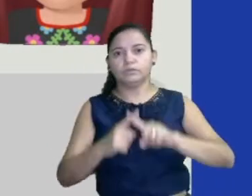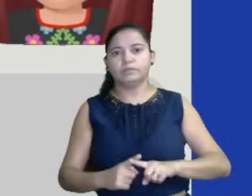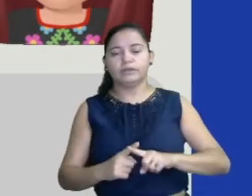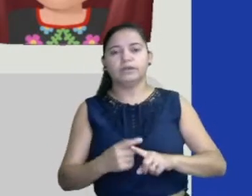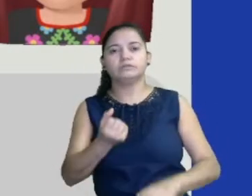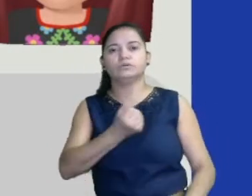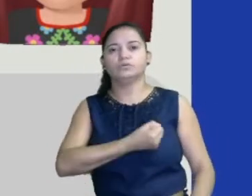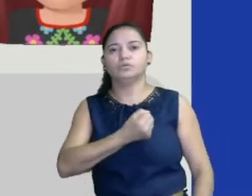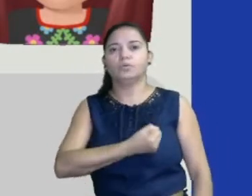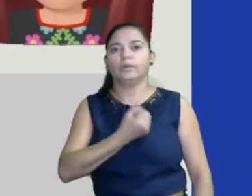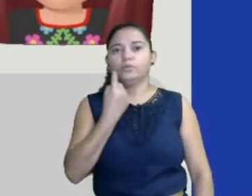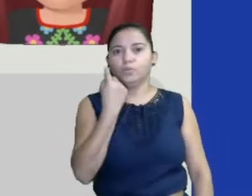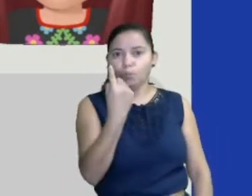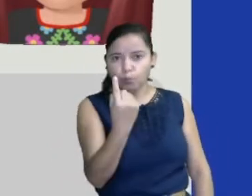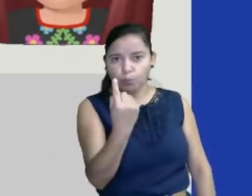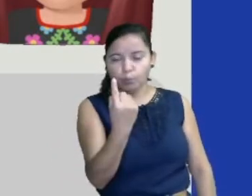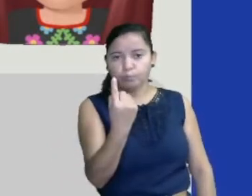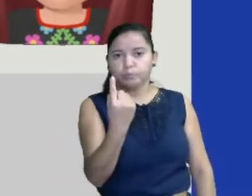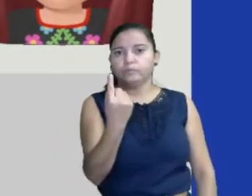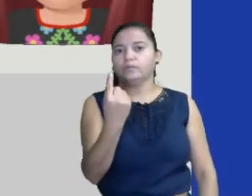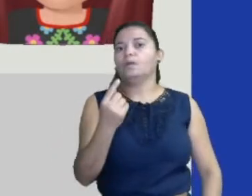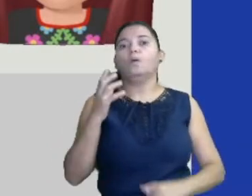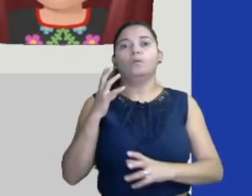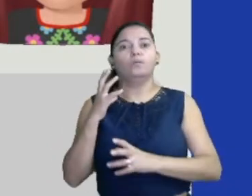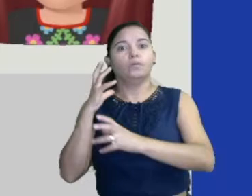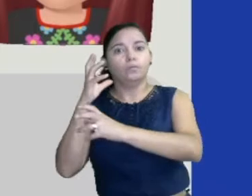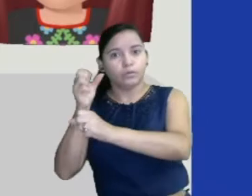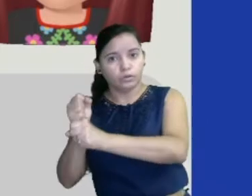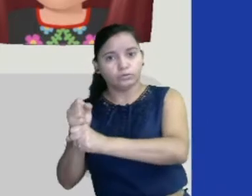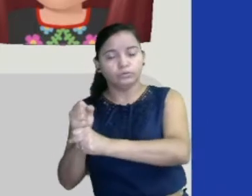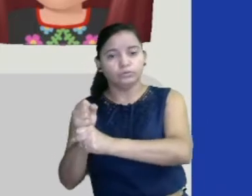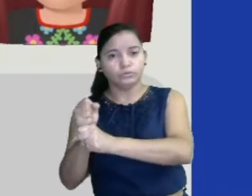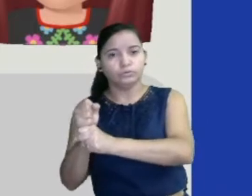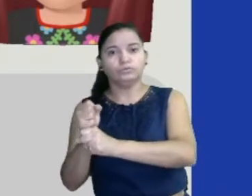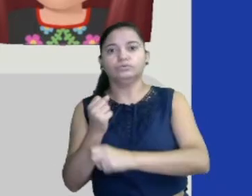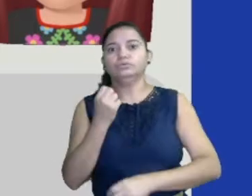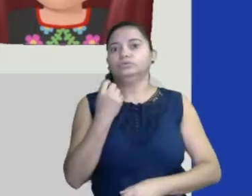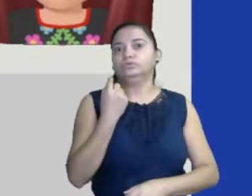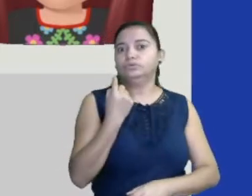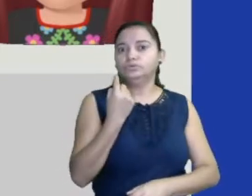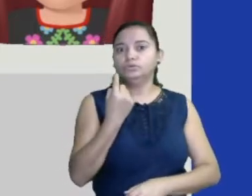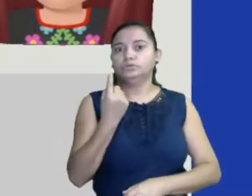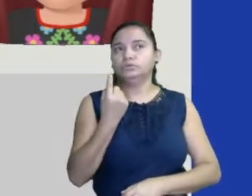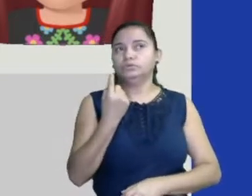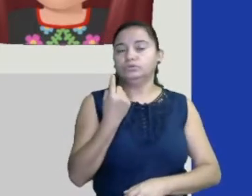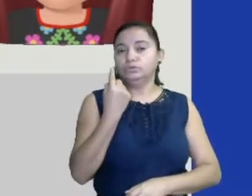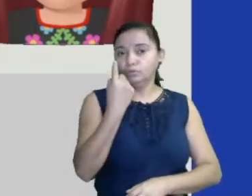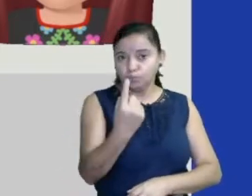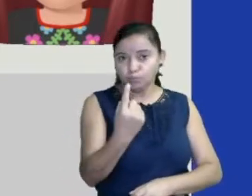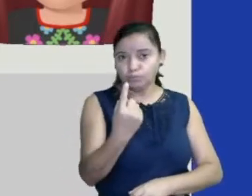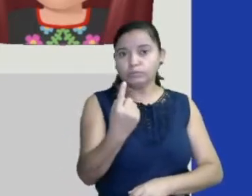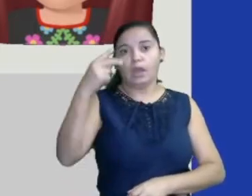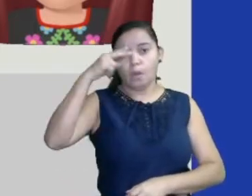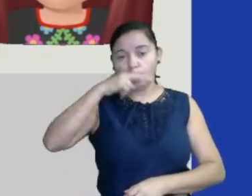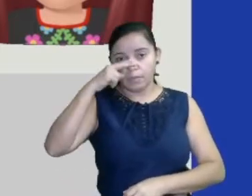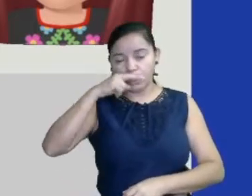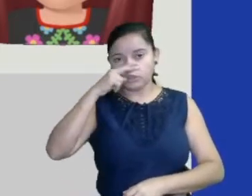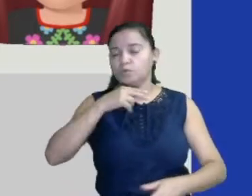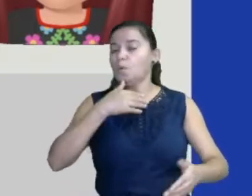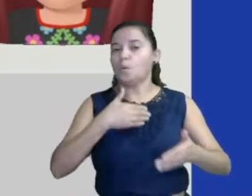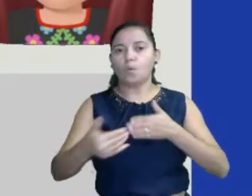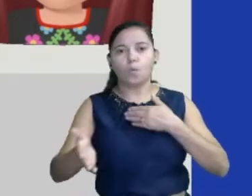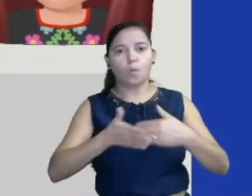um o produto de um número diferente de zero por um é o próprio número todo o